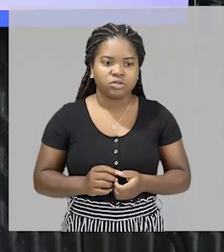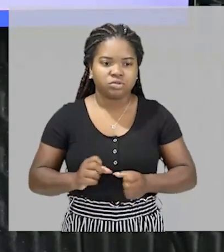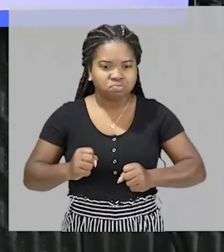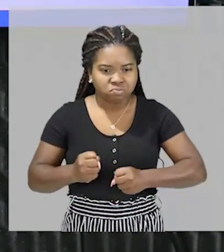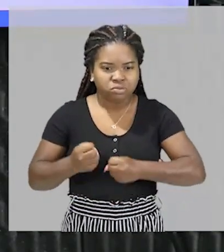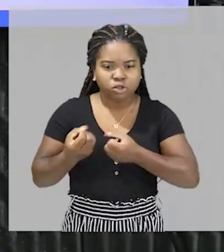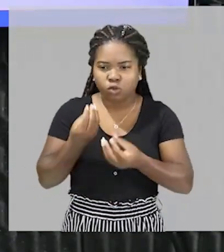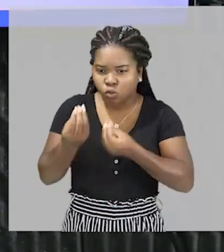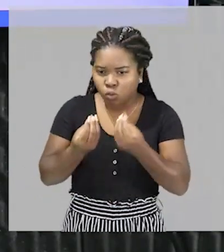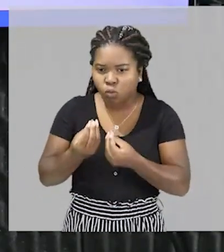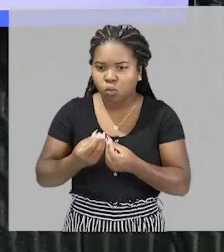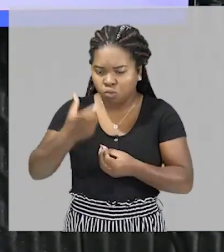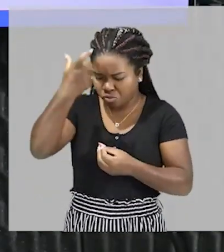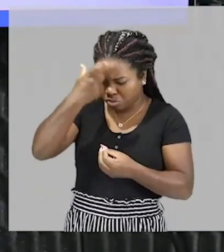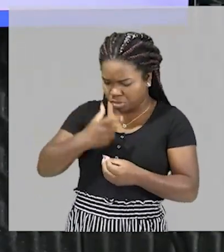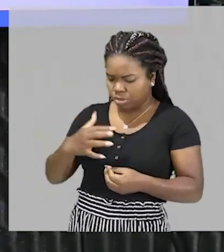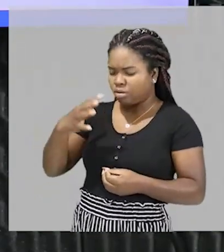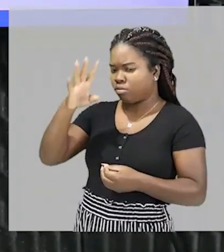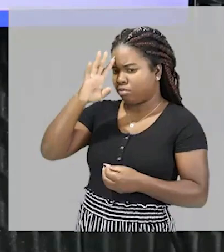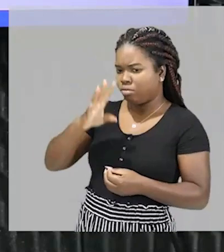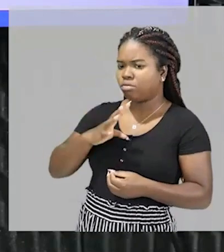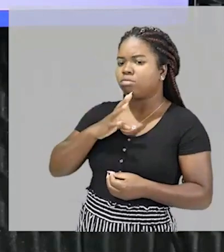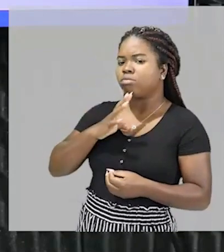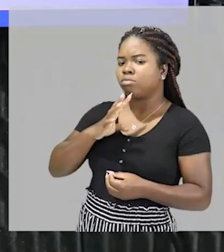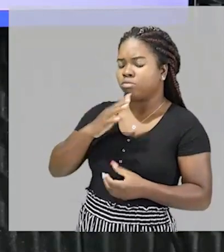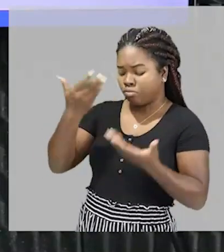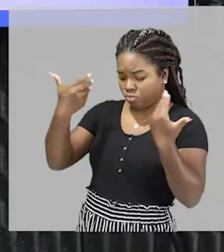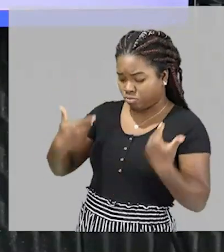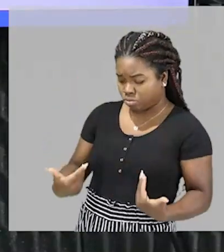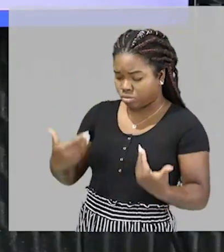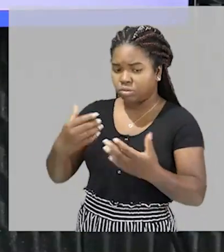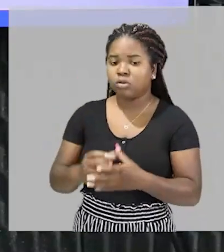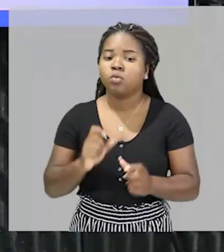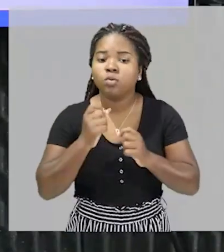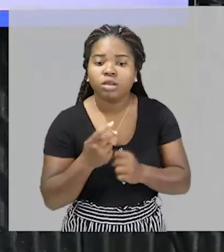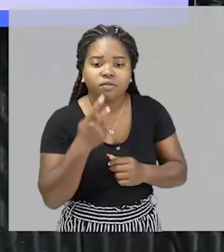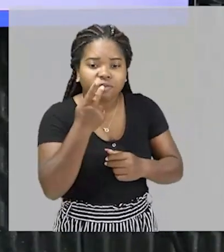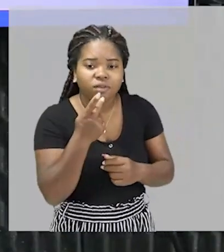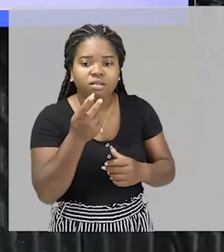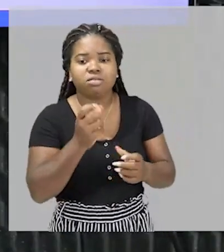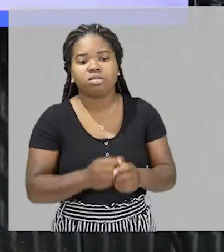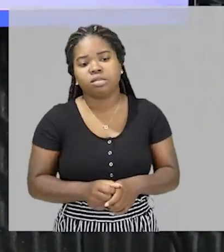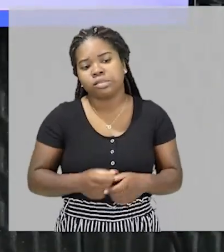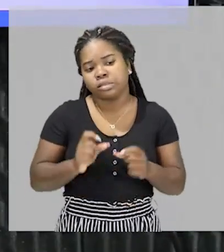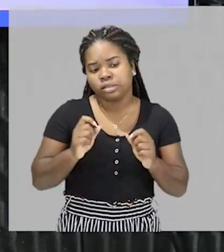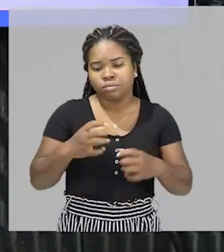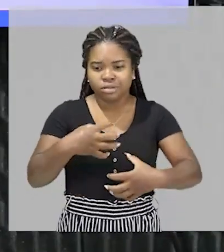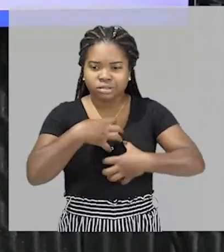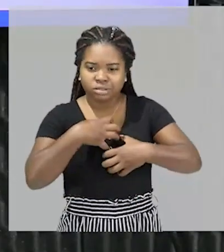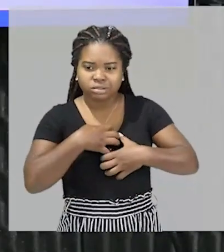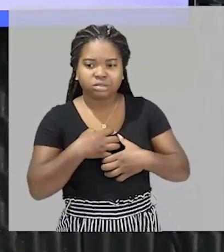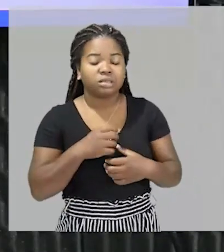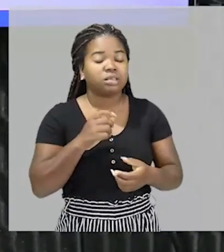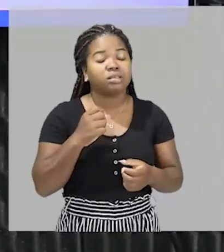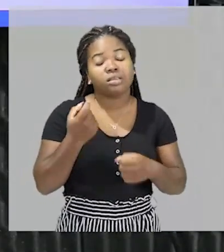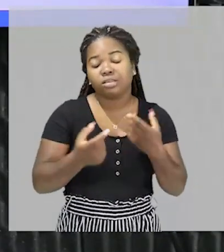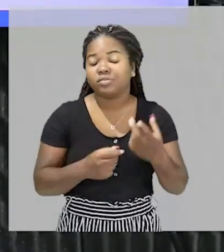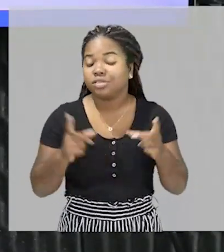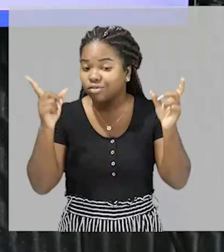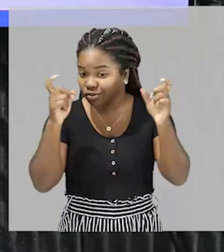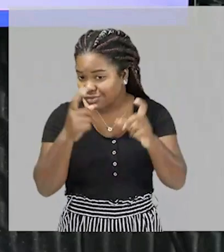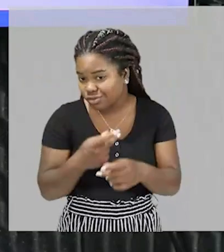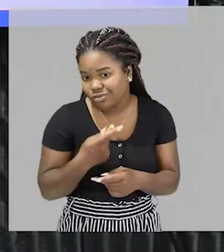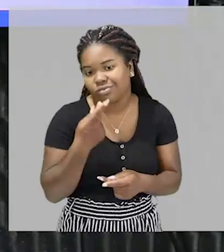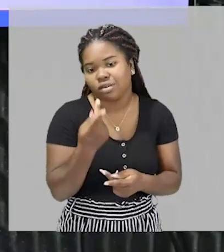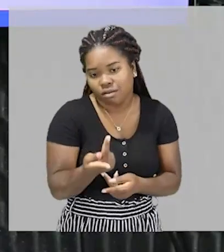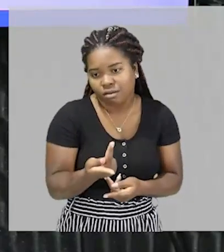se vê, intencionalidade, aquilo que você fala, que você diz e que às vezes é difícil verbalizar, né?